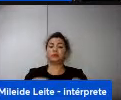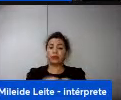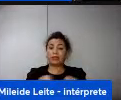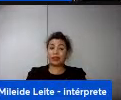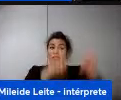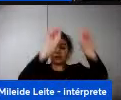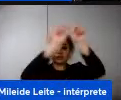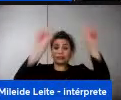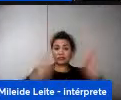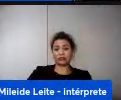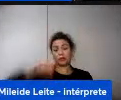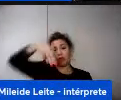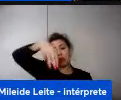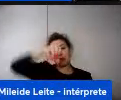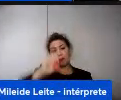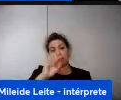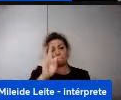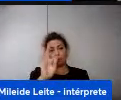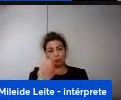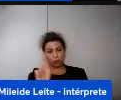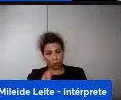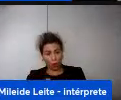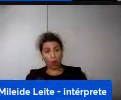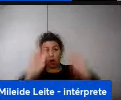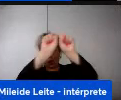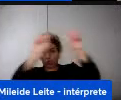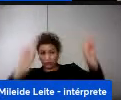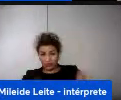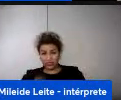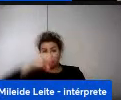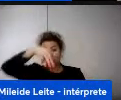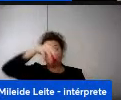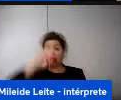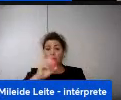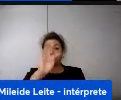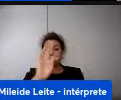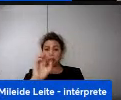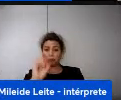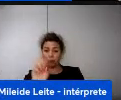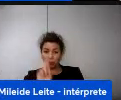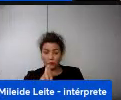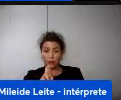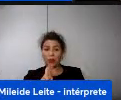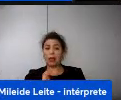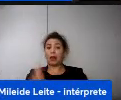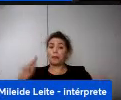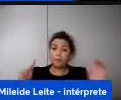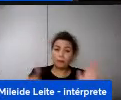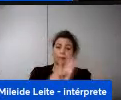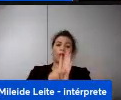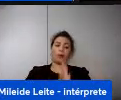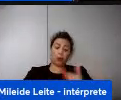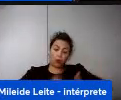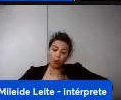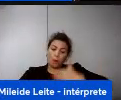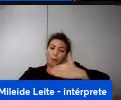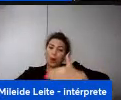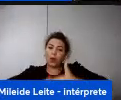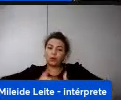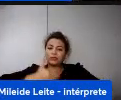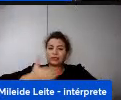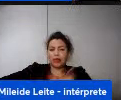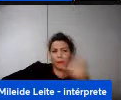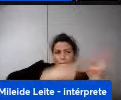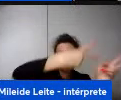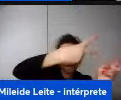sistema motor. Né? Então, o sistema motor ele faz parte do processo de